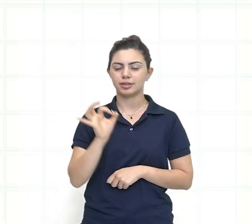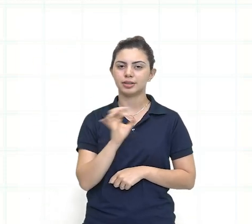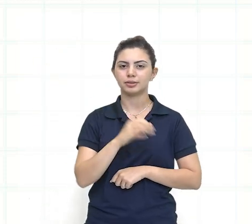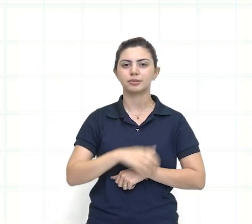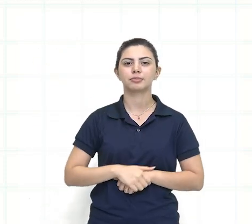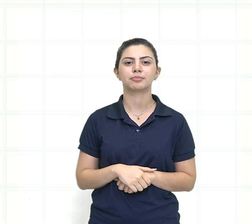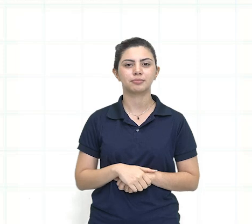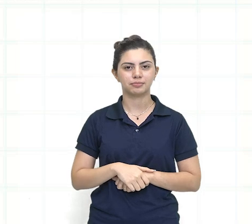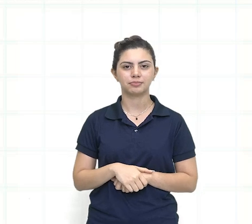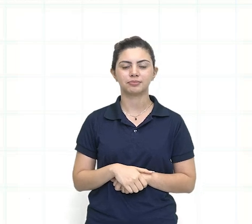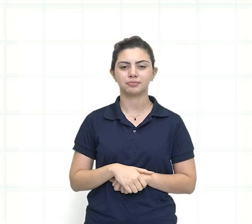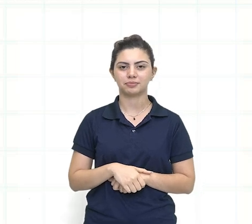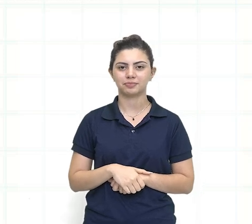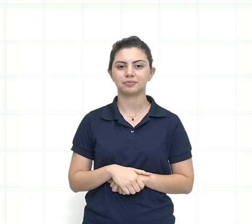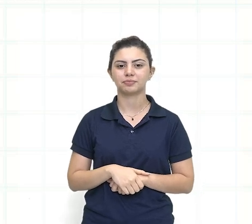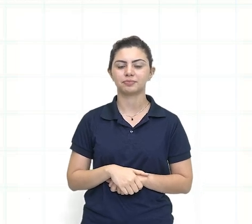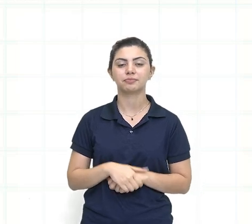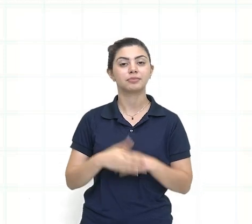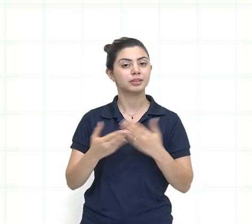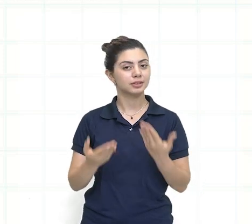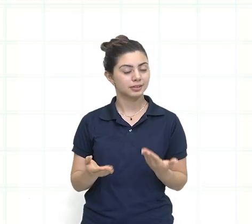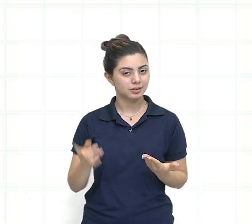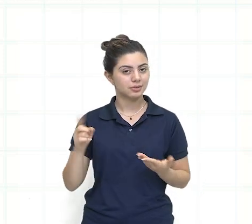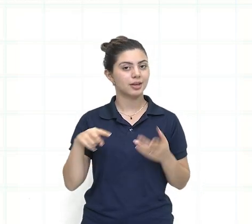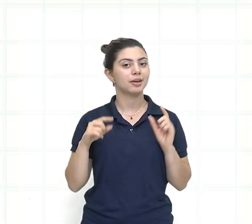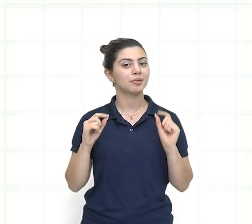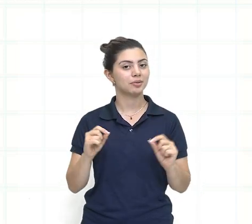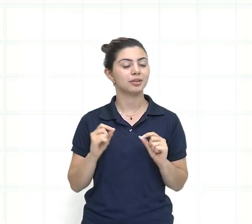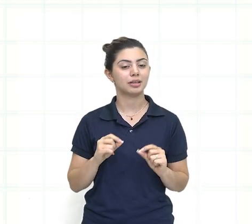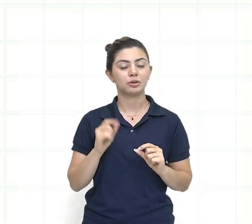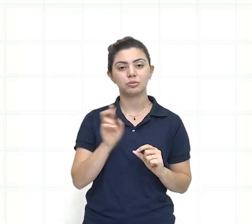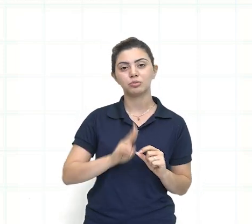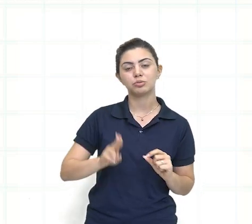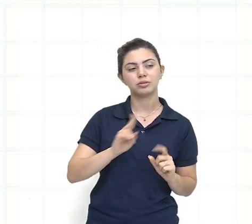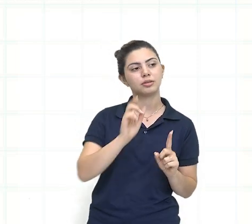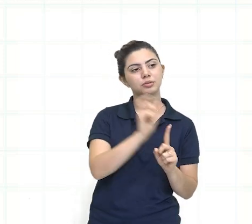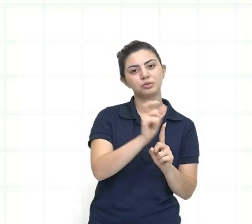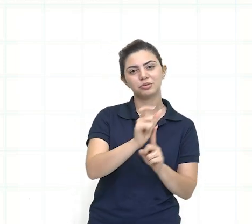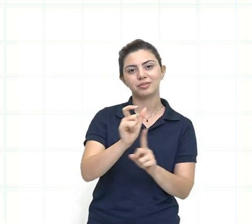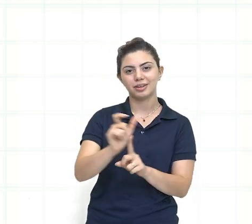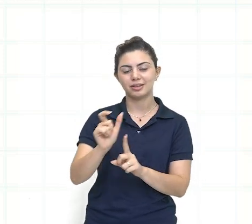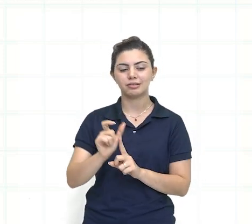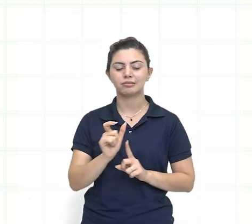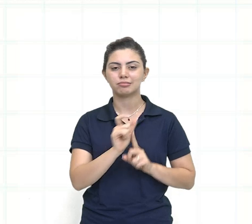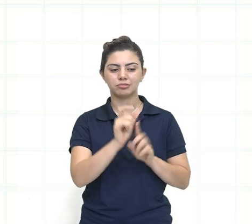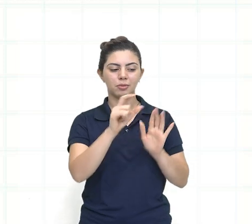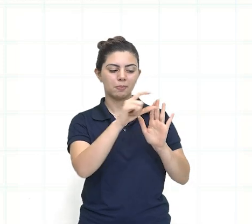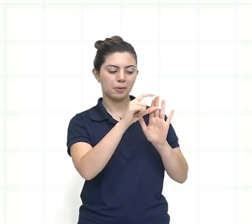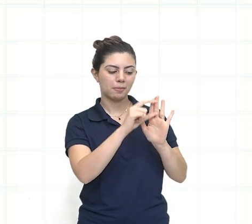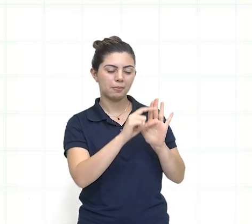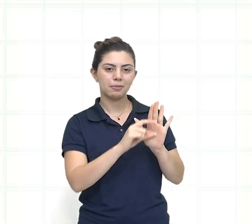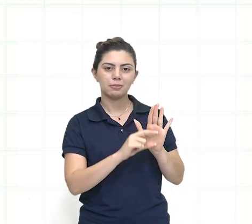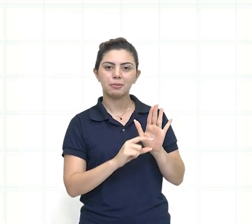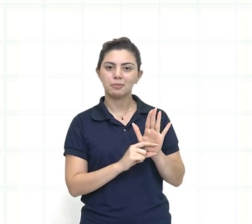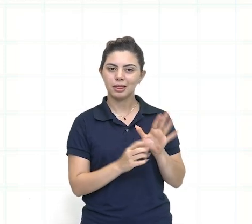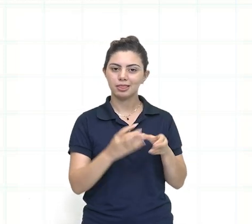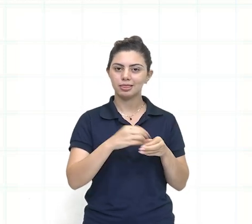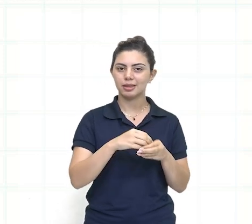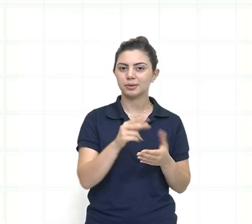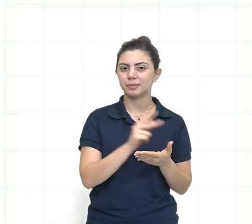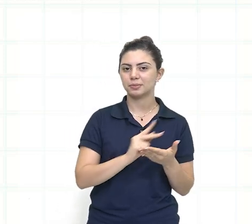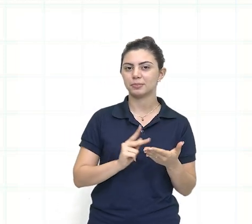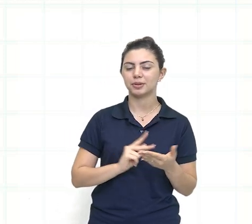sendo falado, né? Por meio dos versos, né? Das estrofes que estão nesse